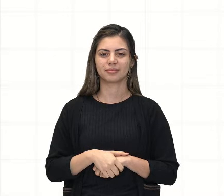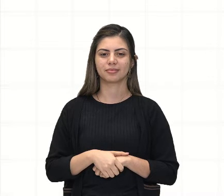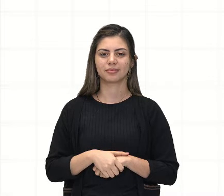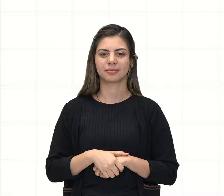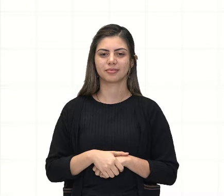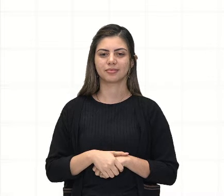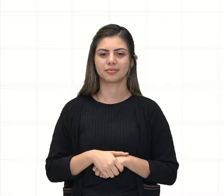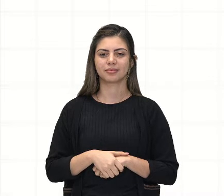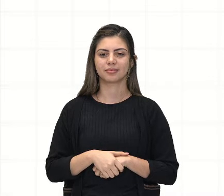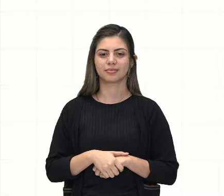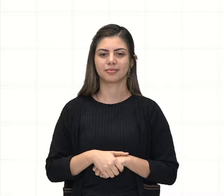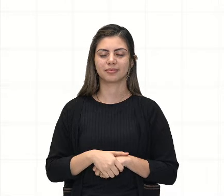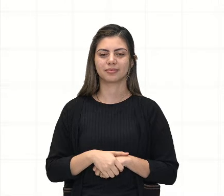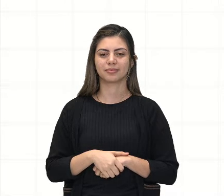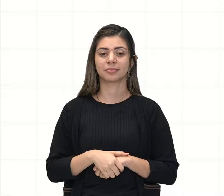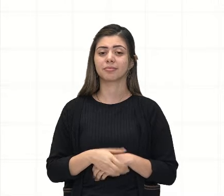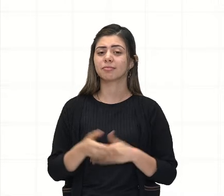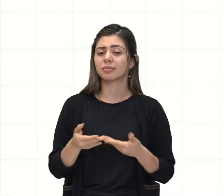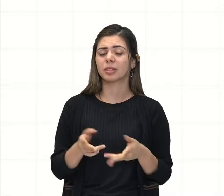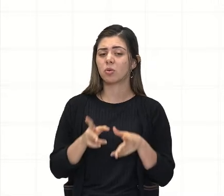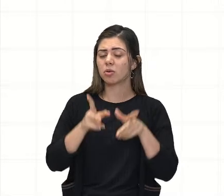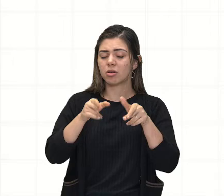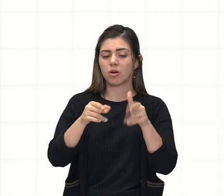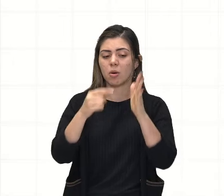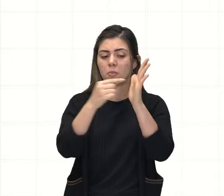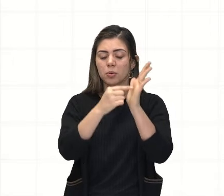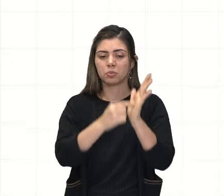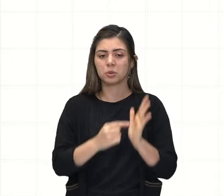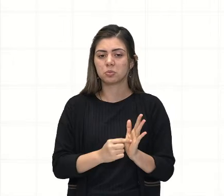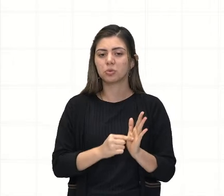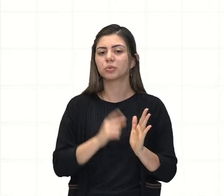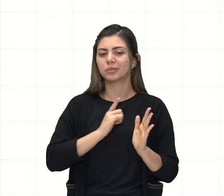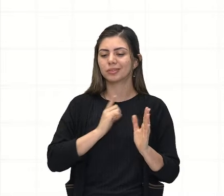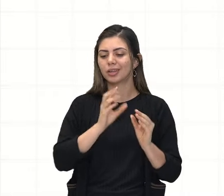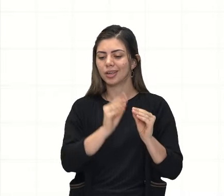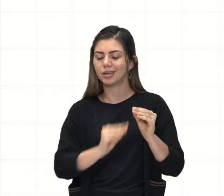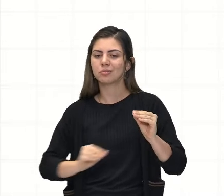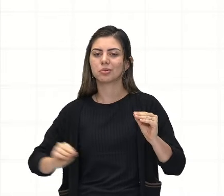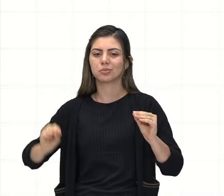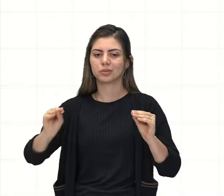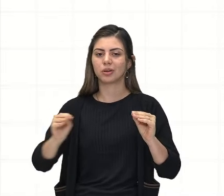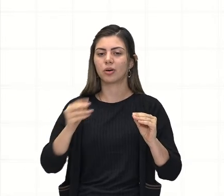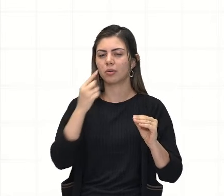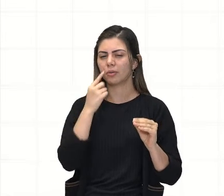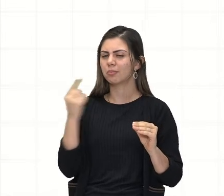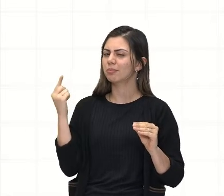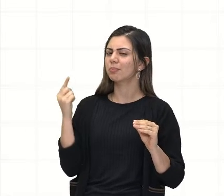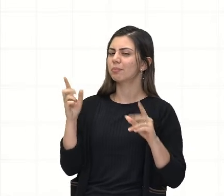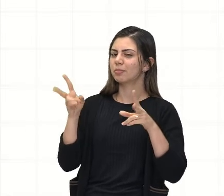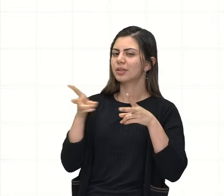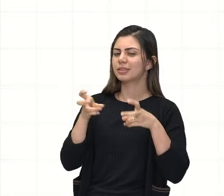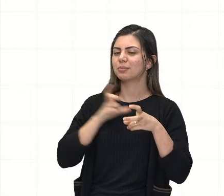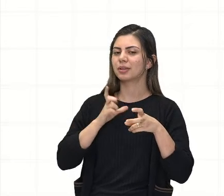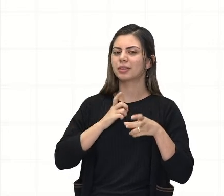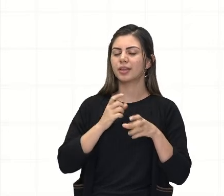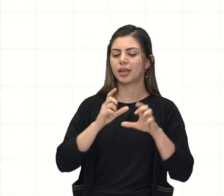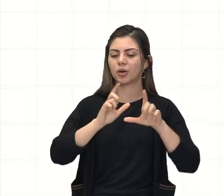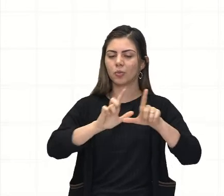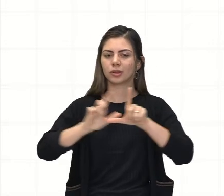E isso vai acontecer com todos os pontos. Vamos verificar. 1, 2, 3, 4,